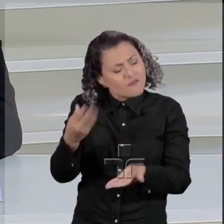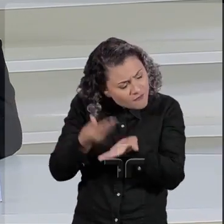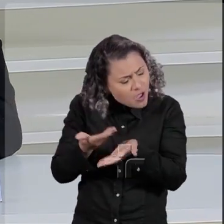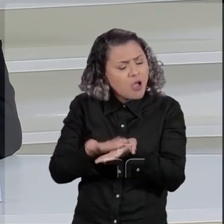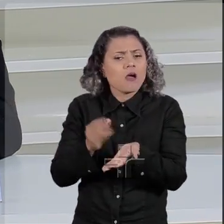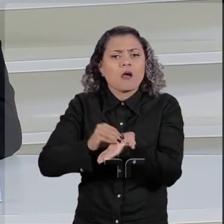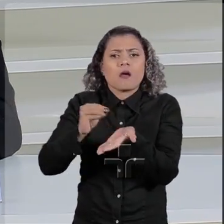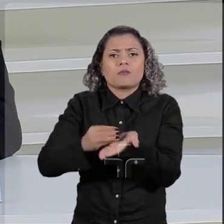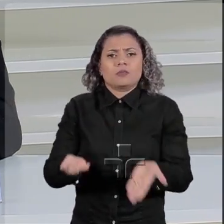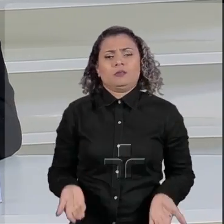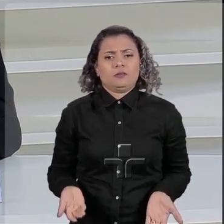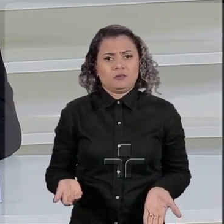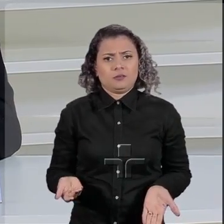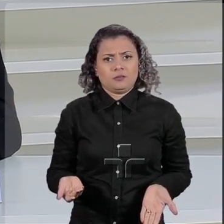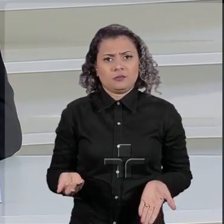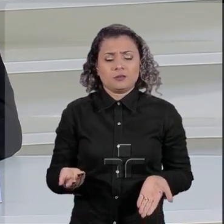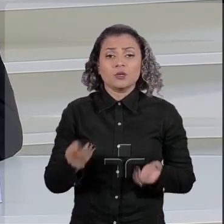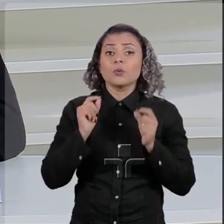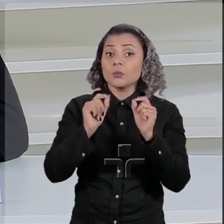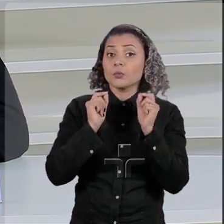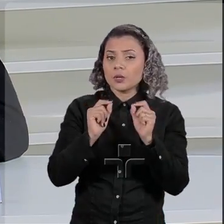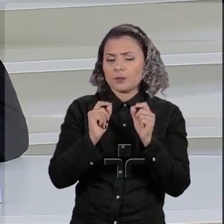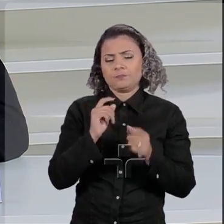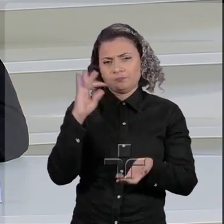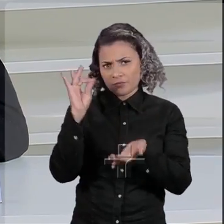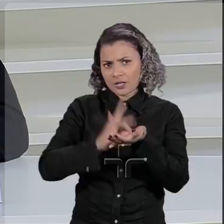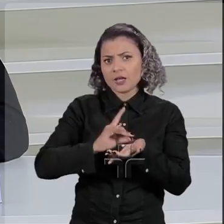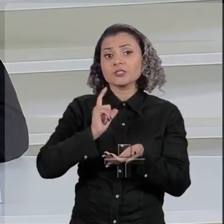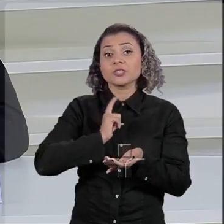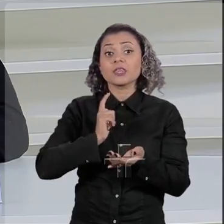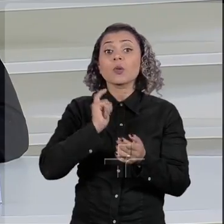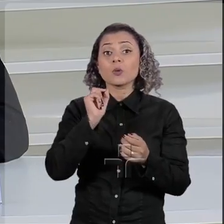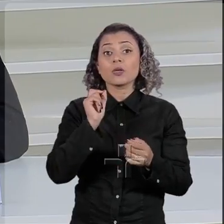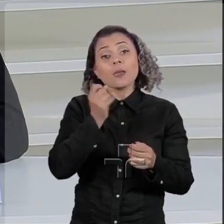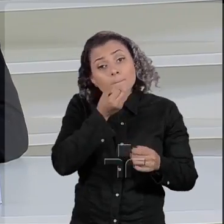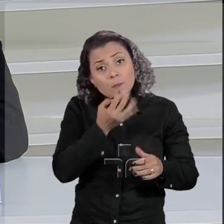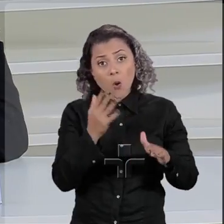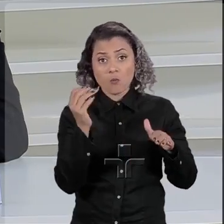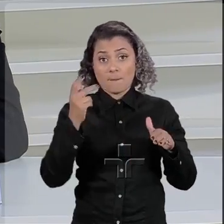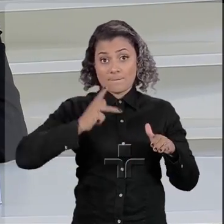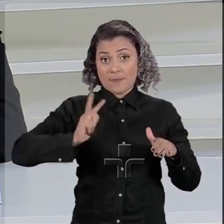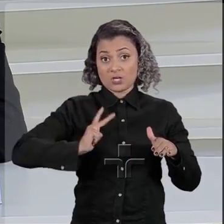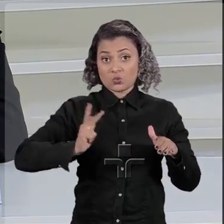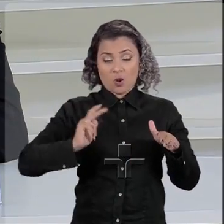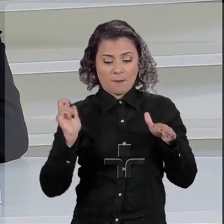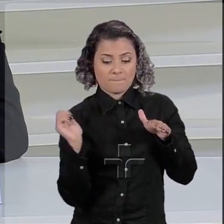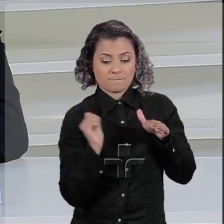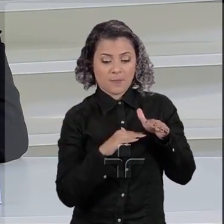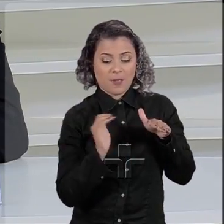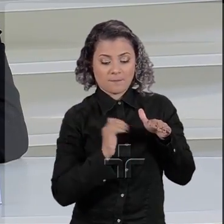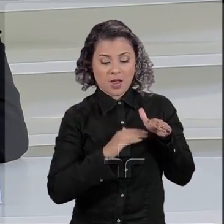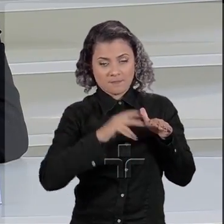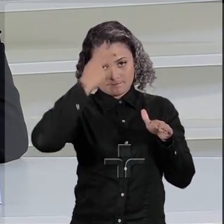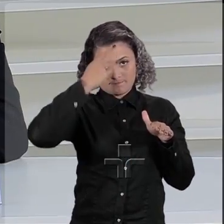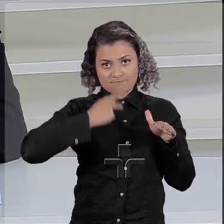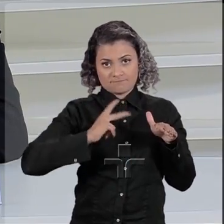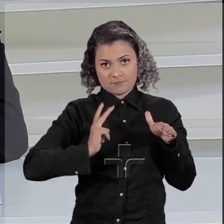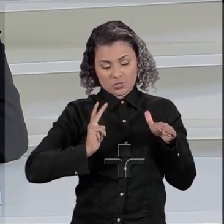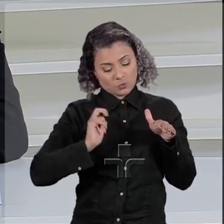que há virtudes na capitalização. Agora,